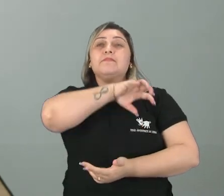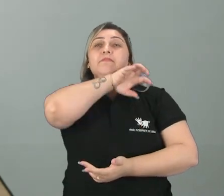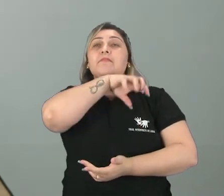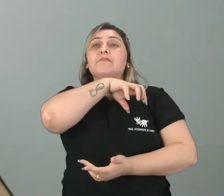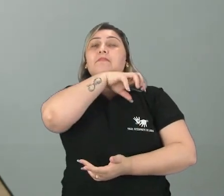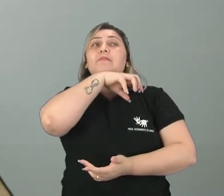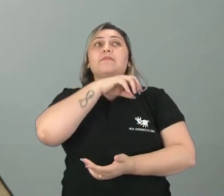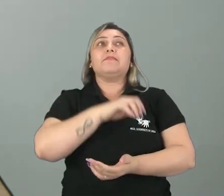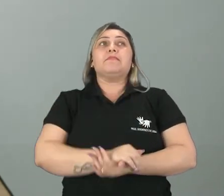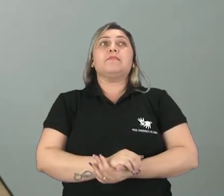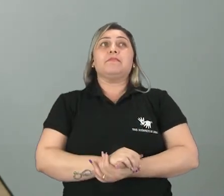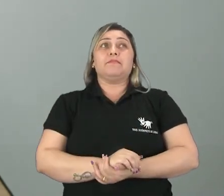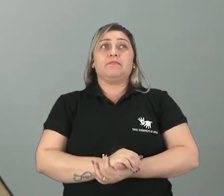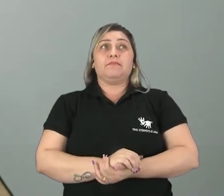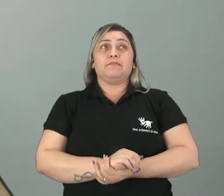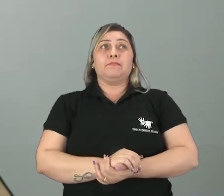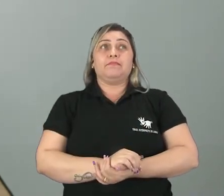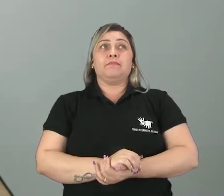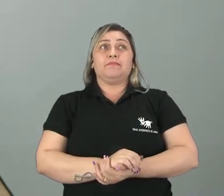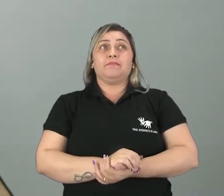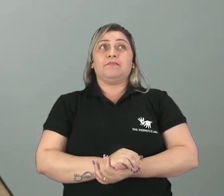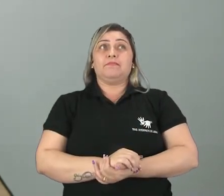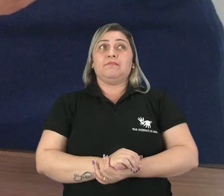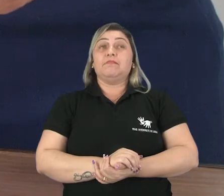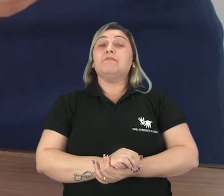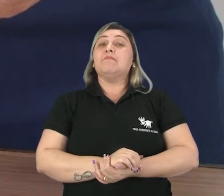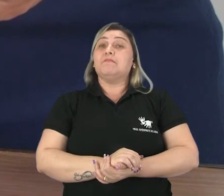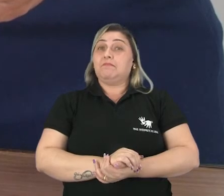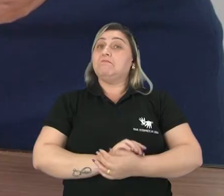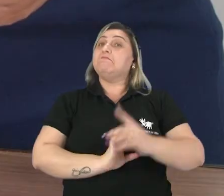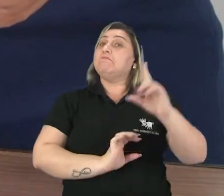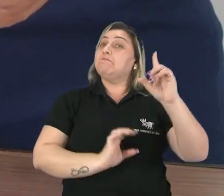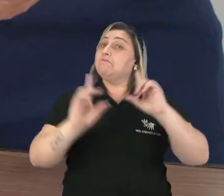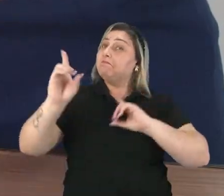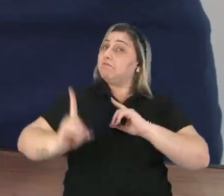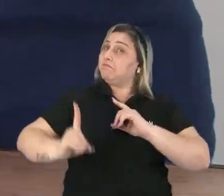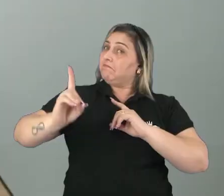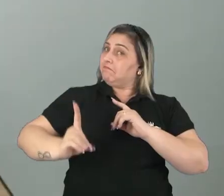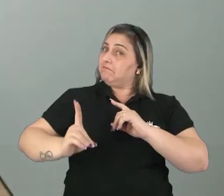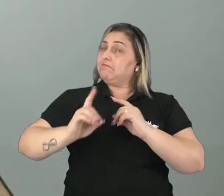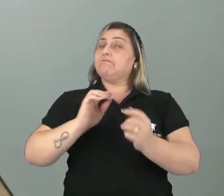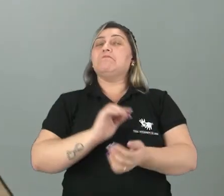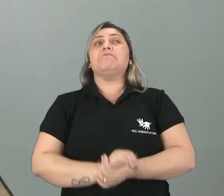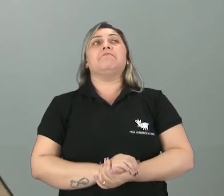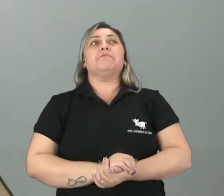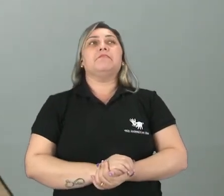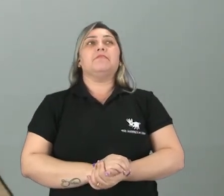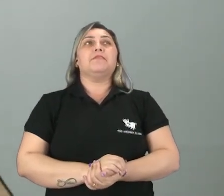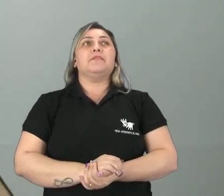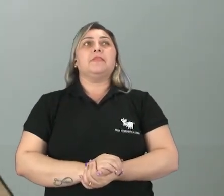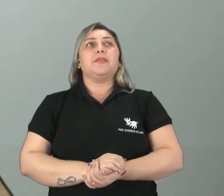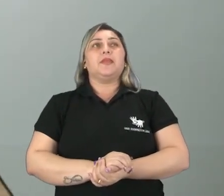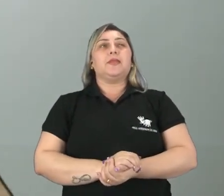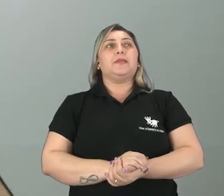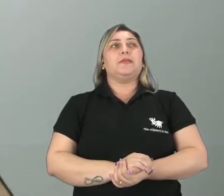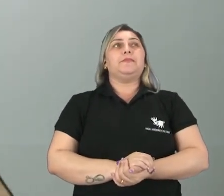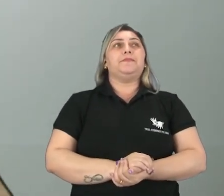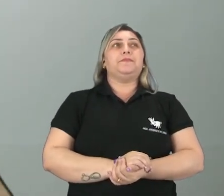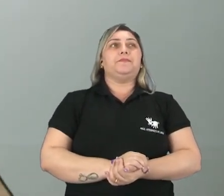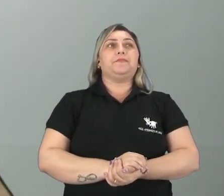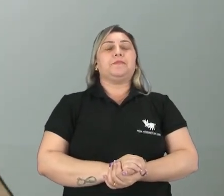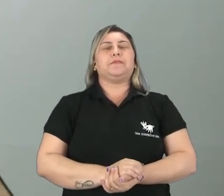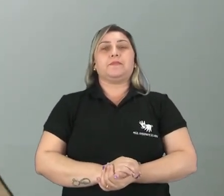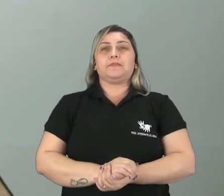animal está então para a direita ou esquerda para a direita isso mesmo então